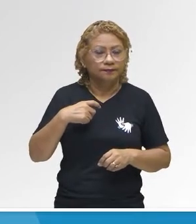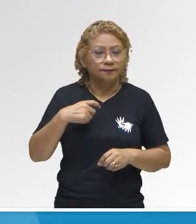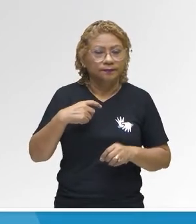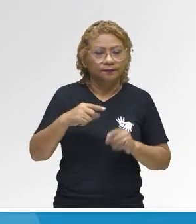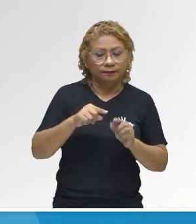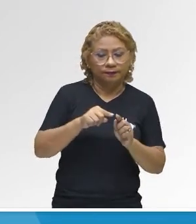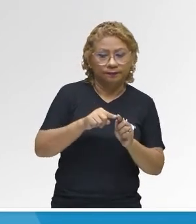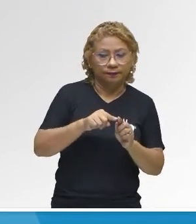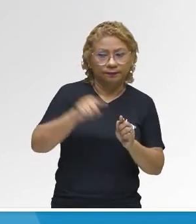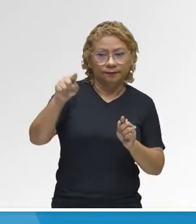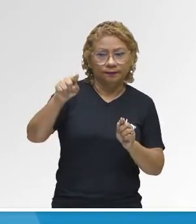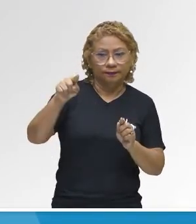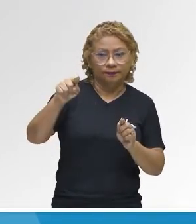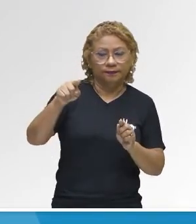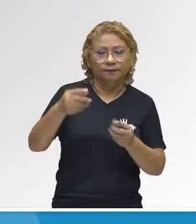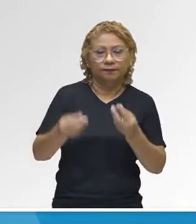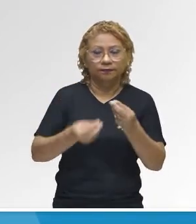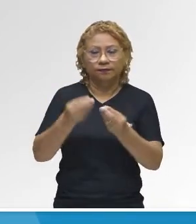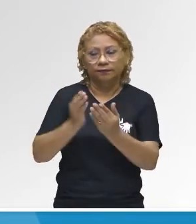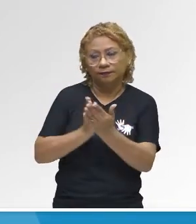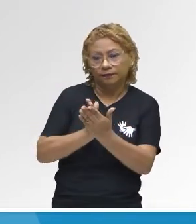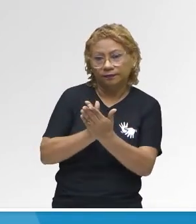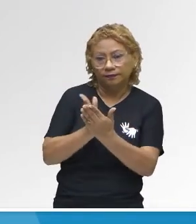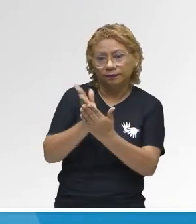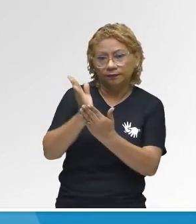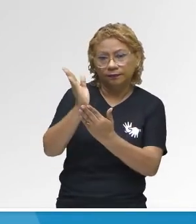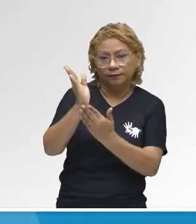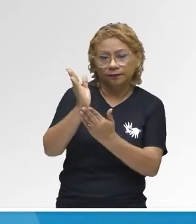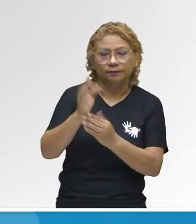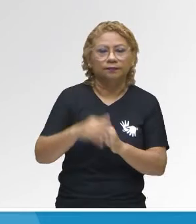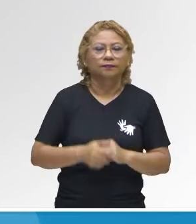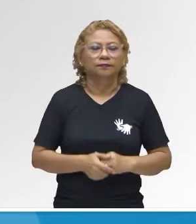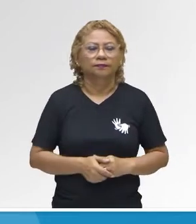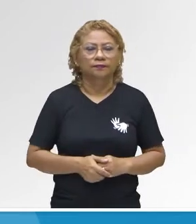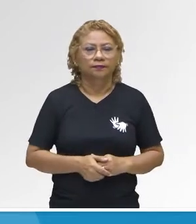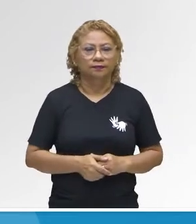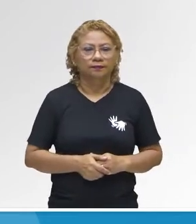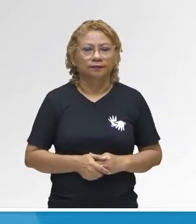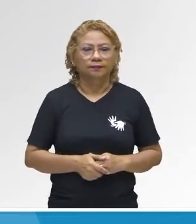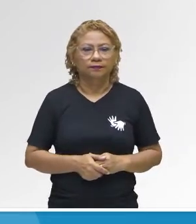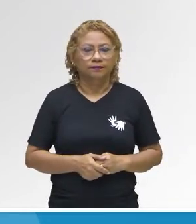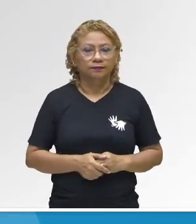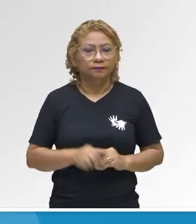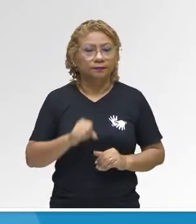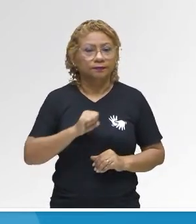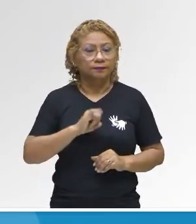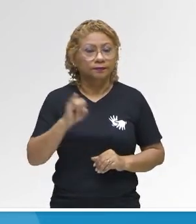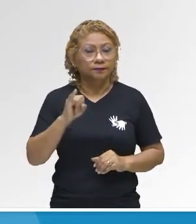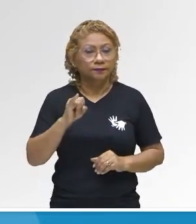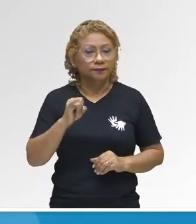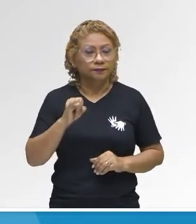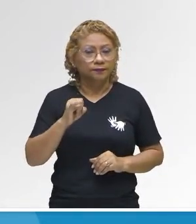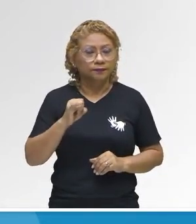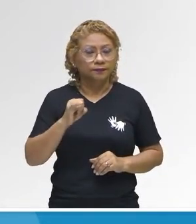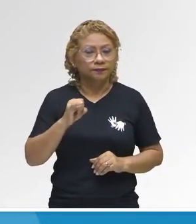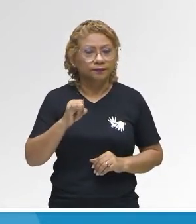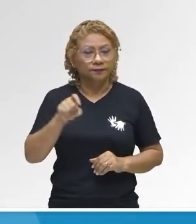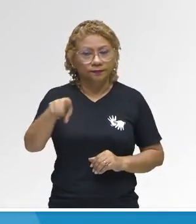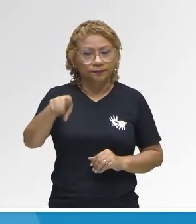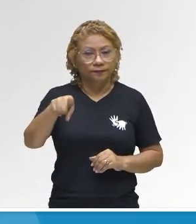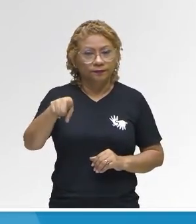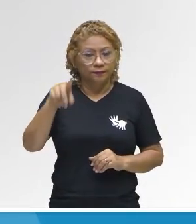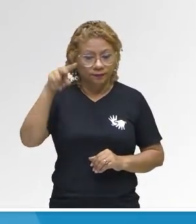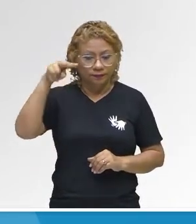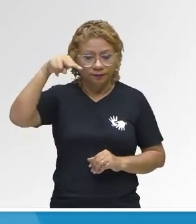né? Ela está meio que subindo ali. No entanto, se eu fizer a observação nessa perspectiva aqui,